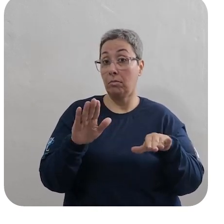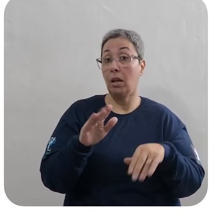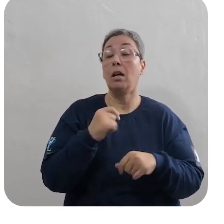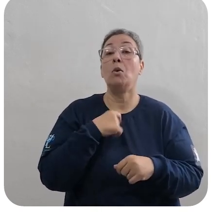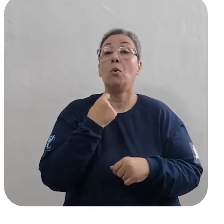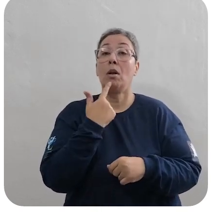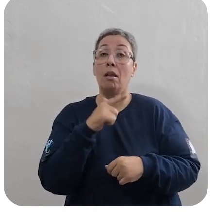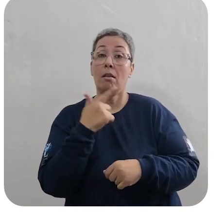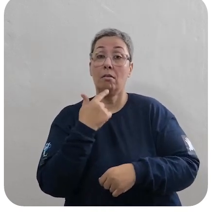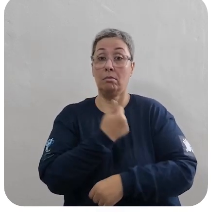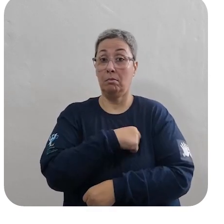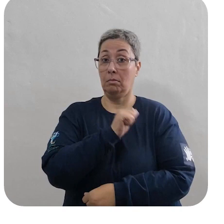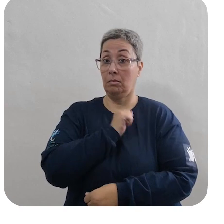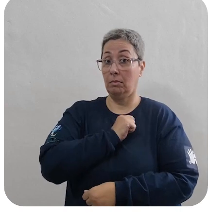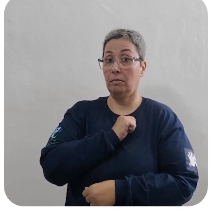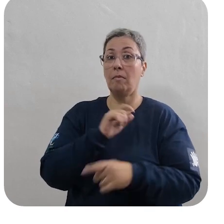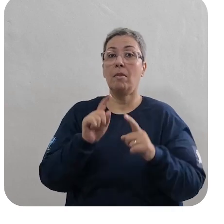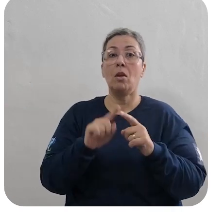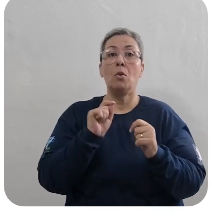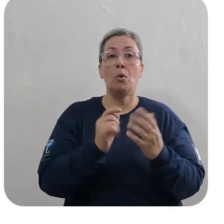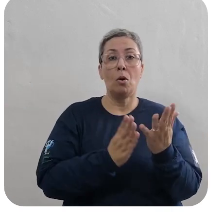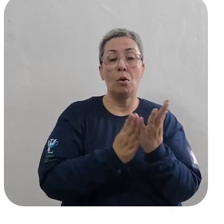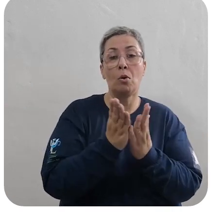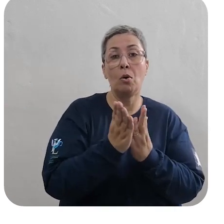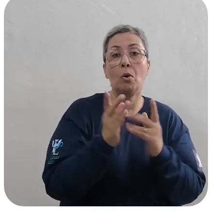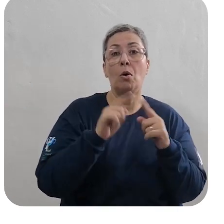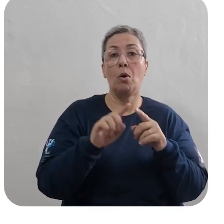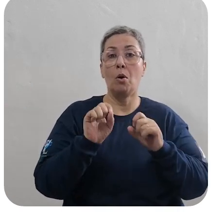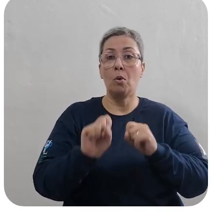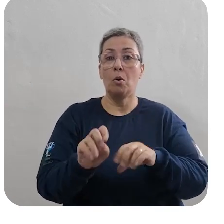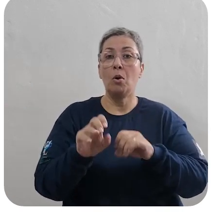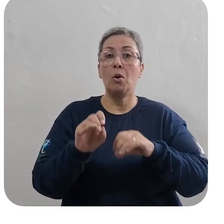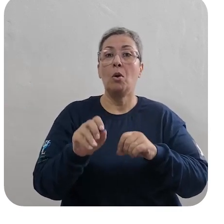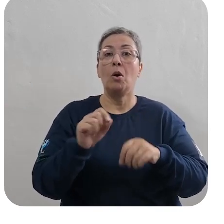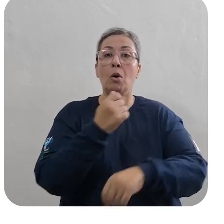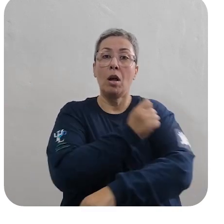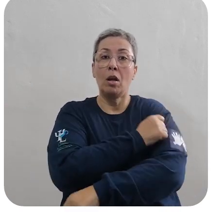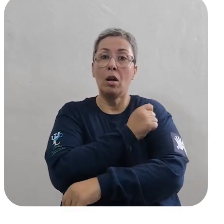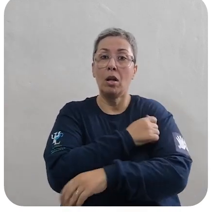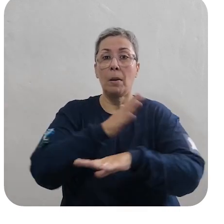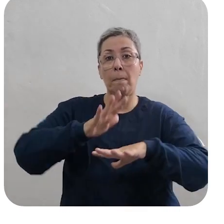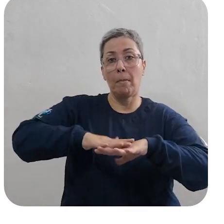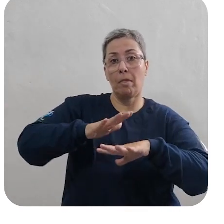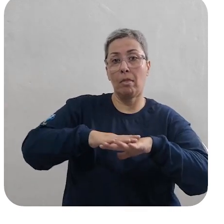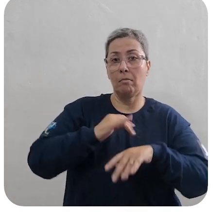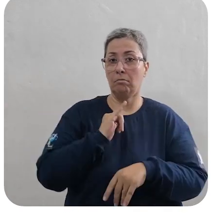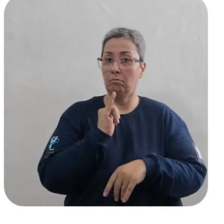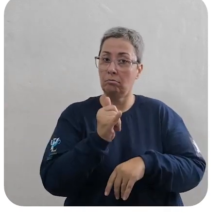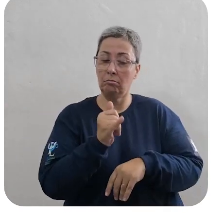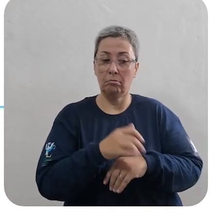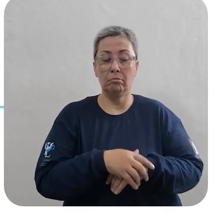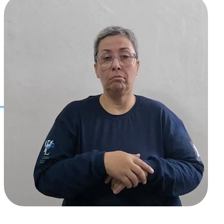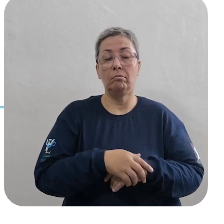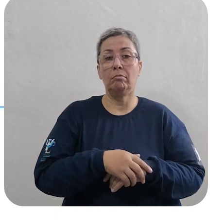em espanhol. No eixo, o Educando Educação Matemática